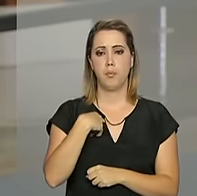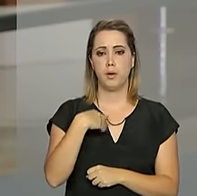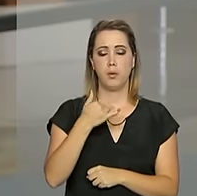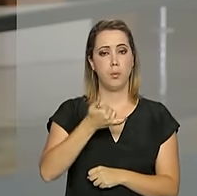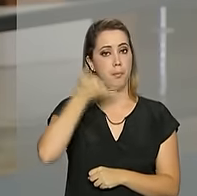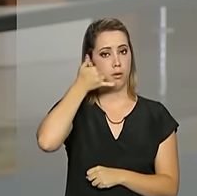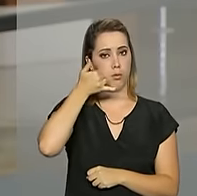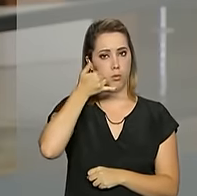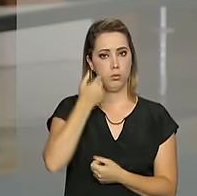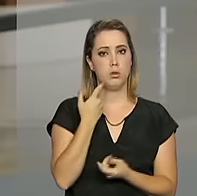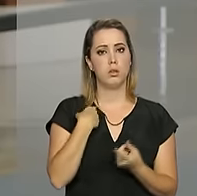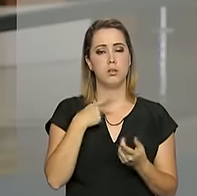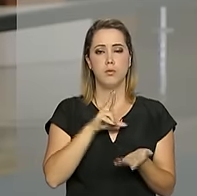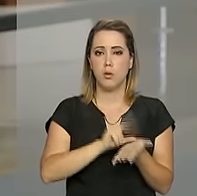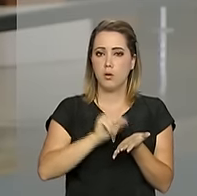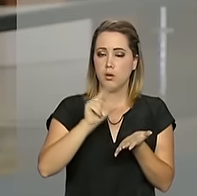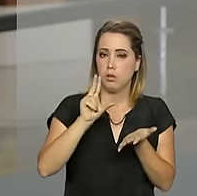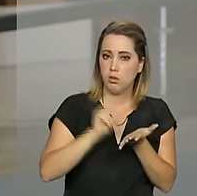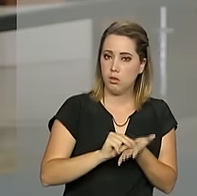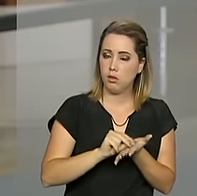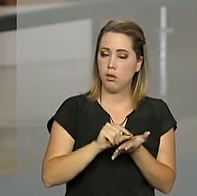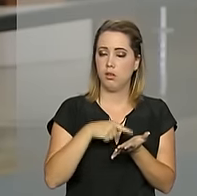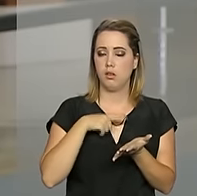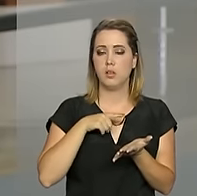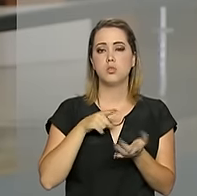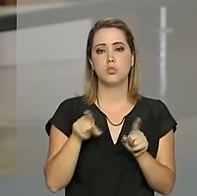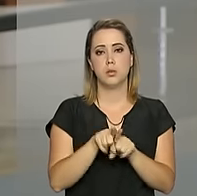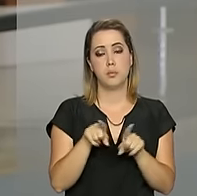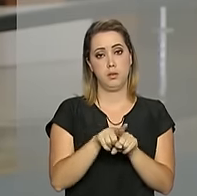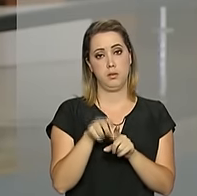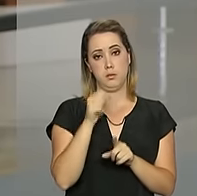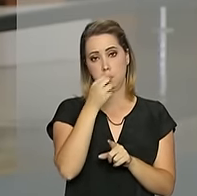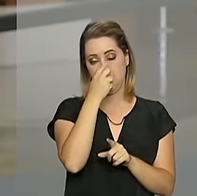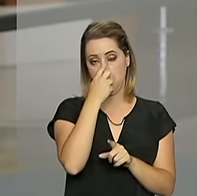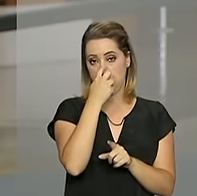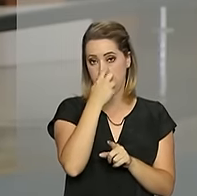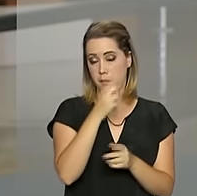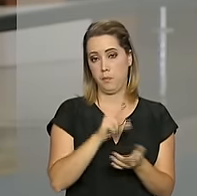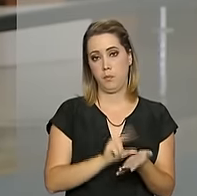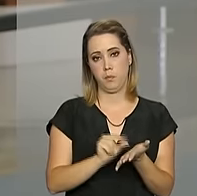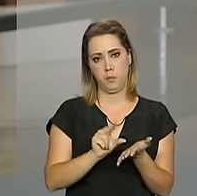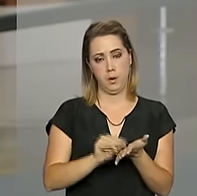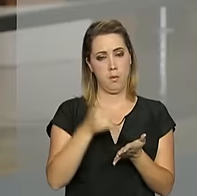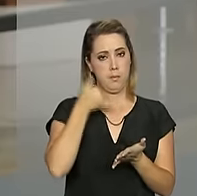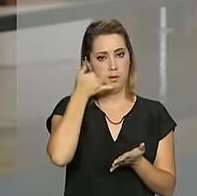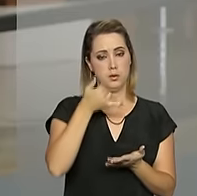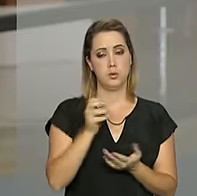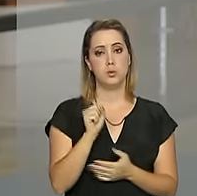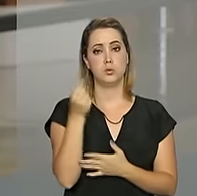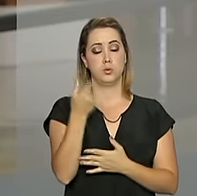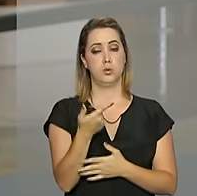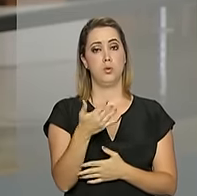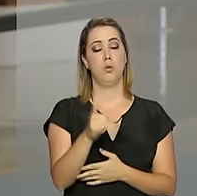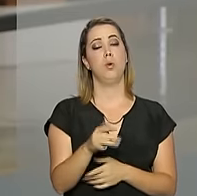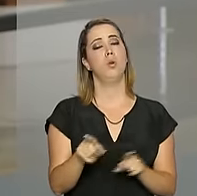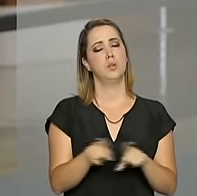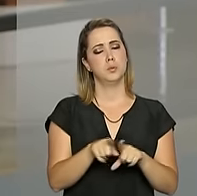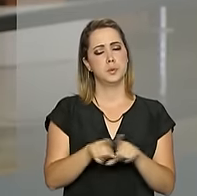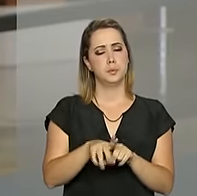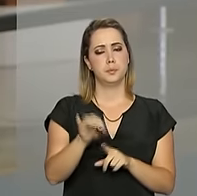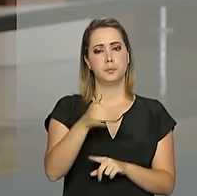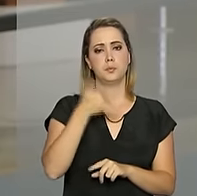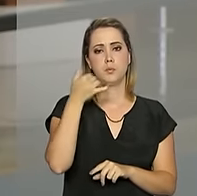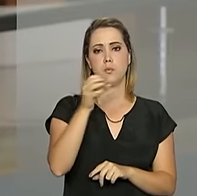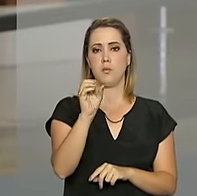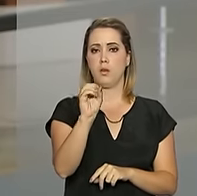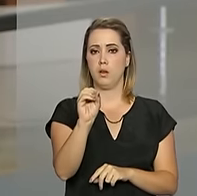um dispositivo, um aplicativo que o banco oferece para celulares, por exemplo, ou pelo telefone, que